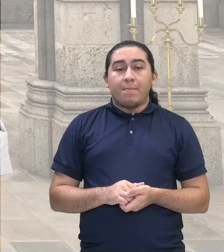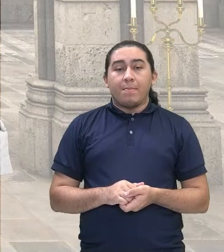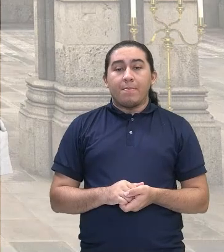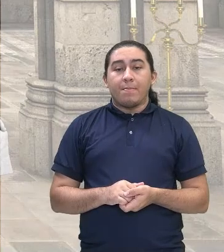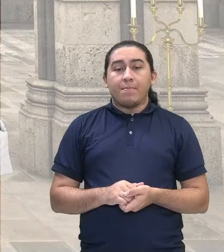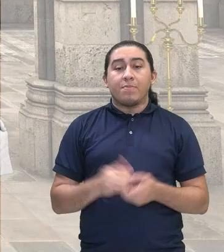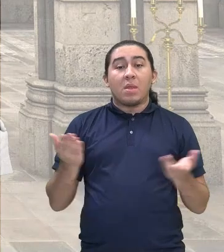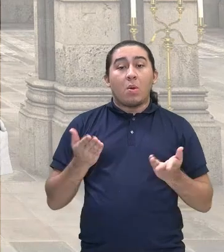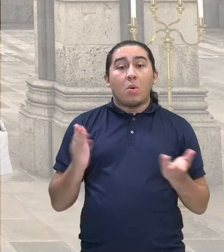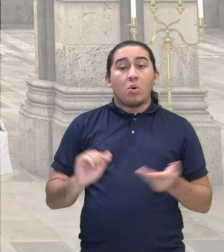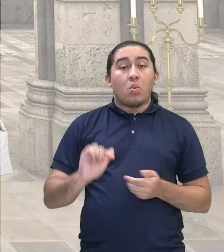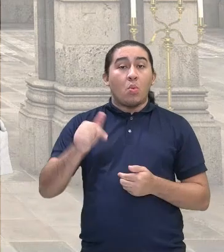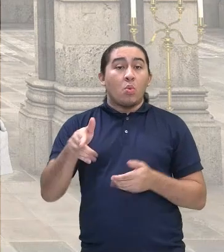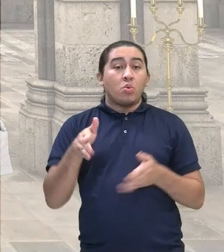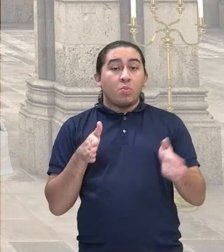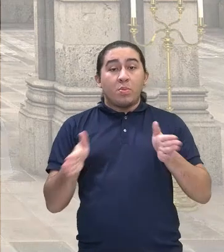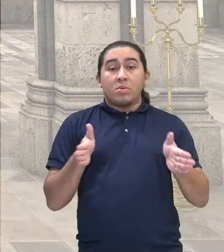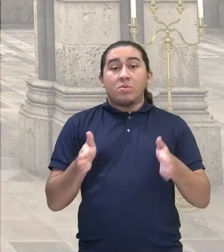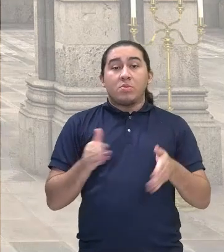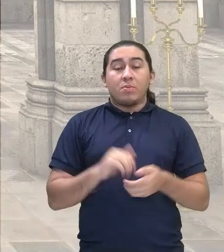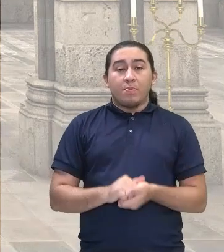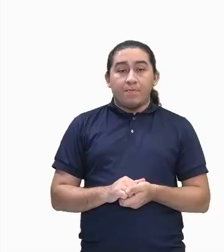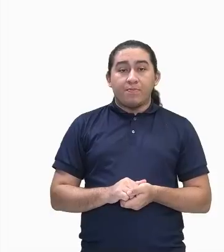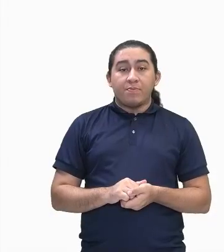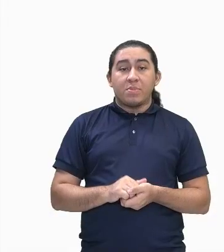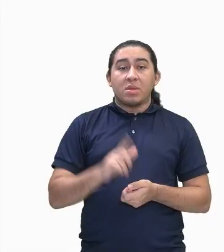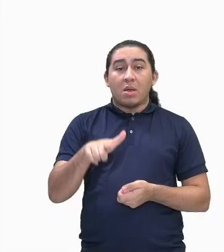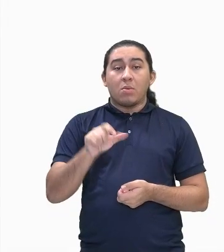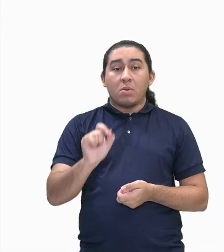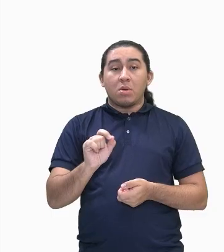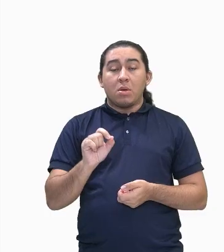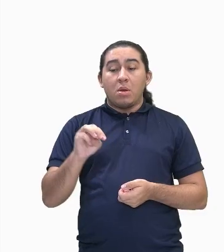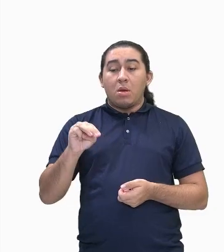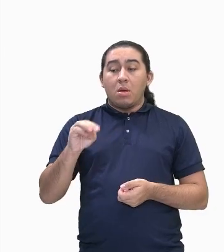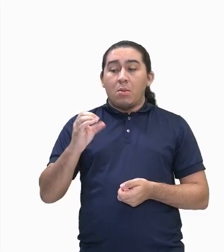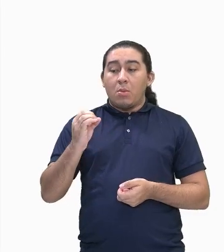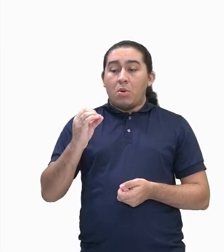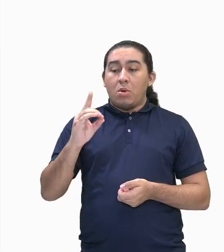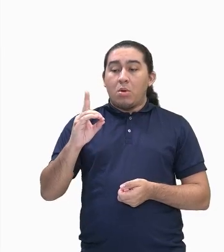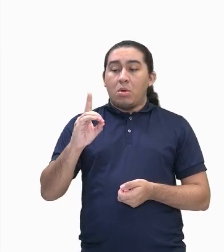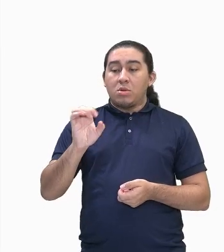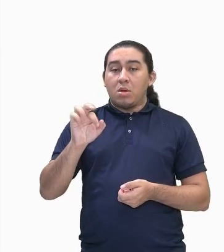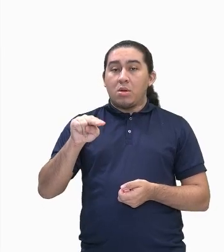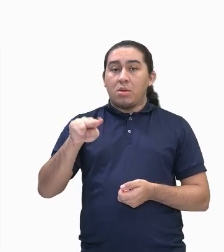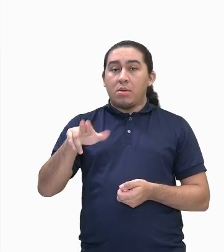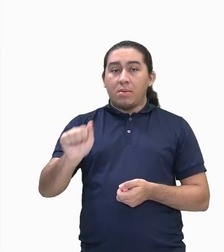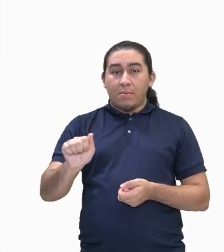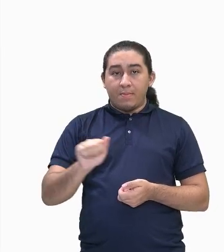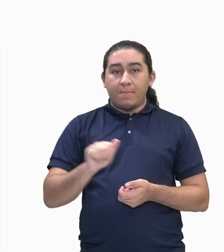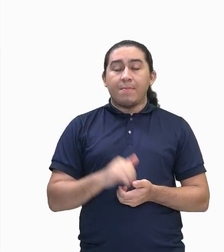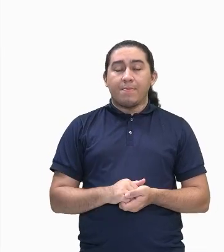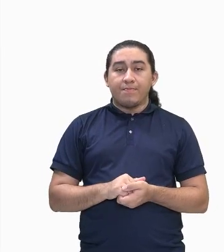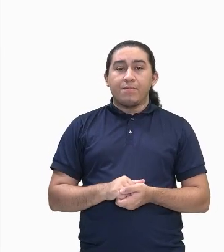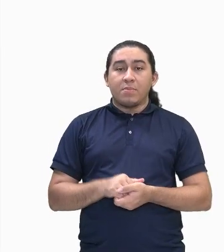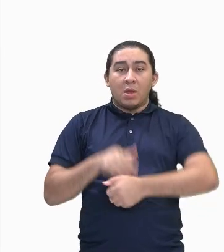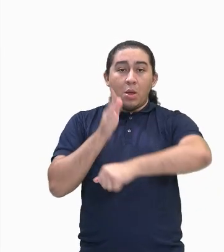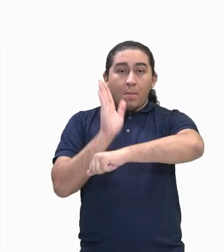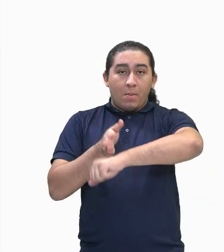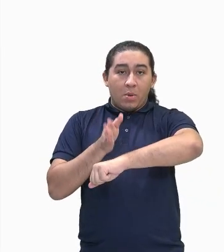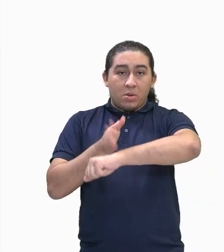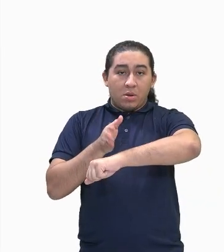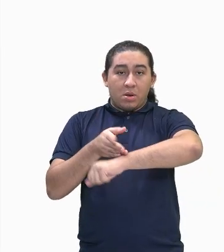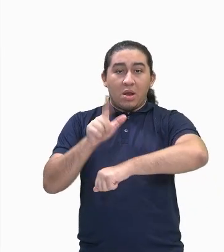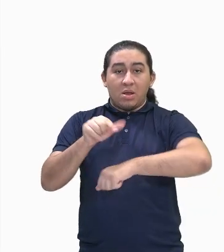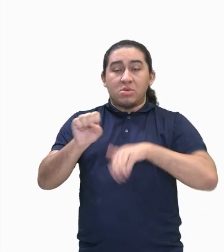outro período que é a Era Moderna. A Era Moderna vai do século XV